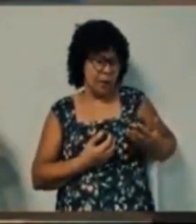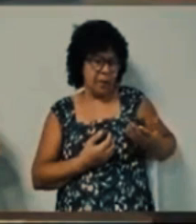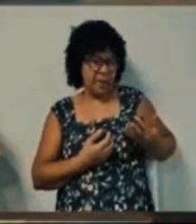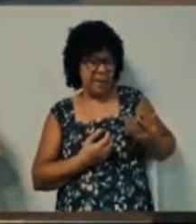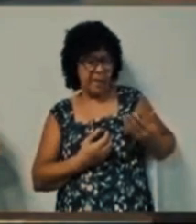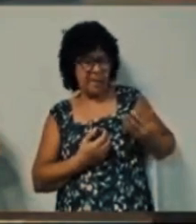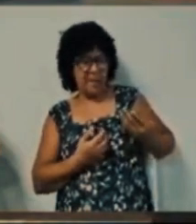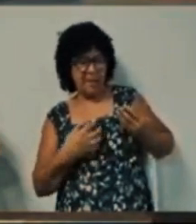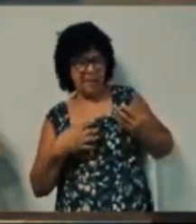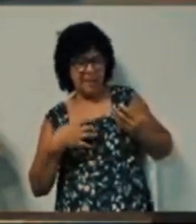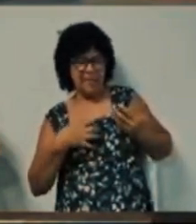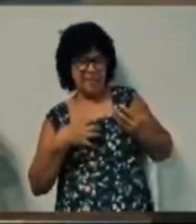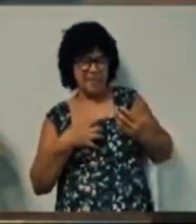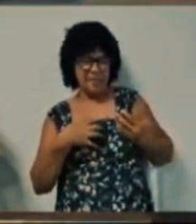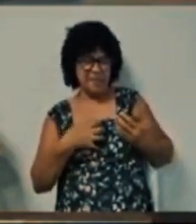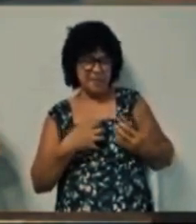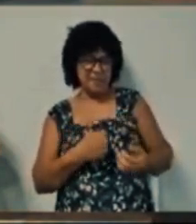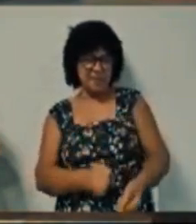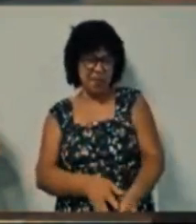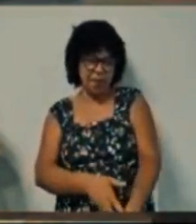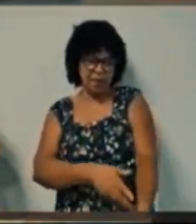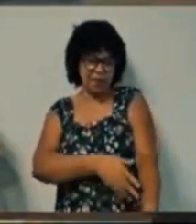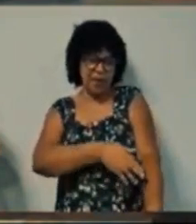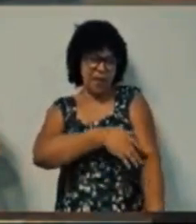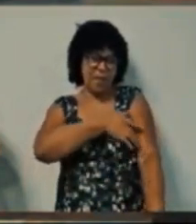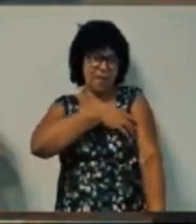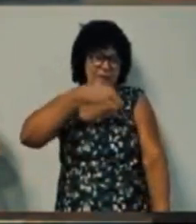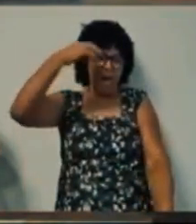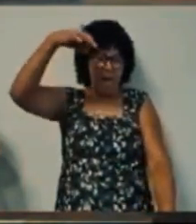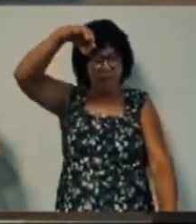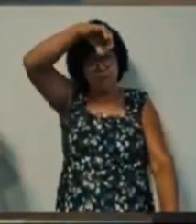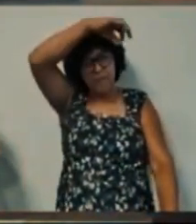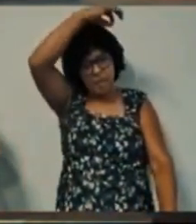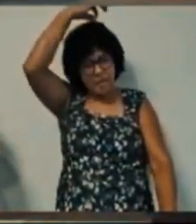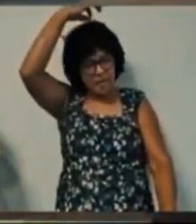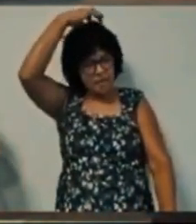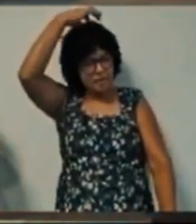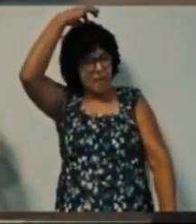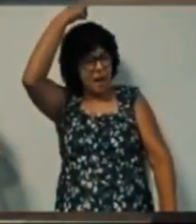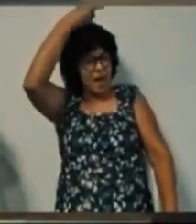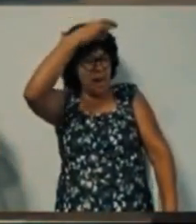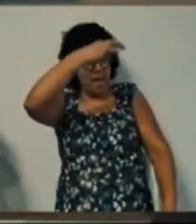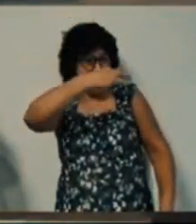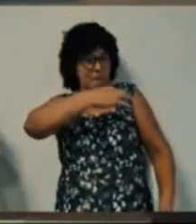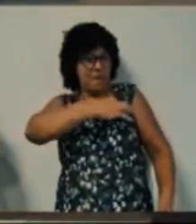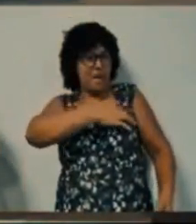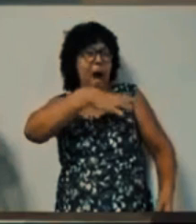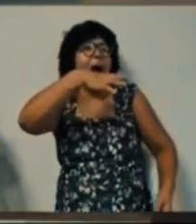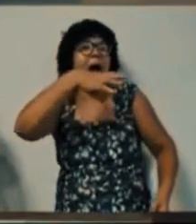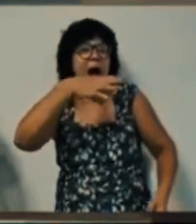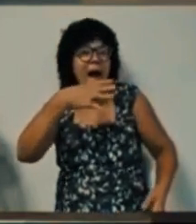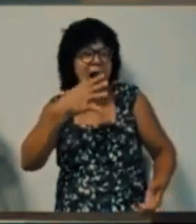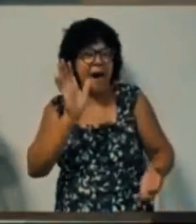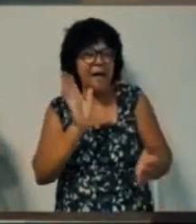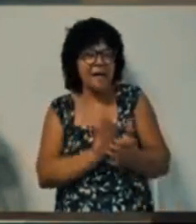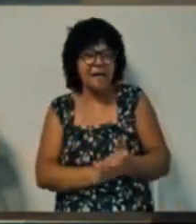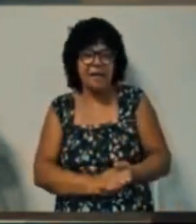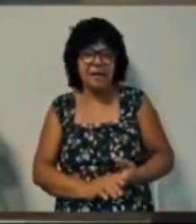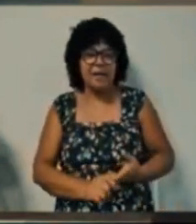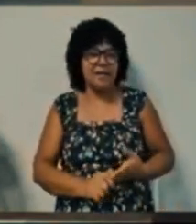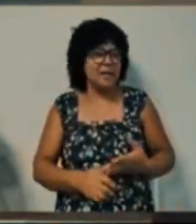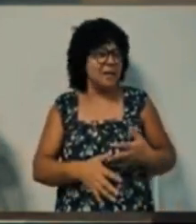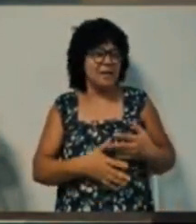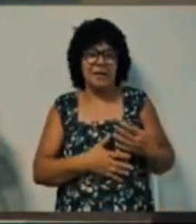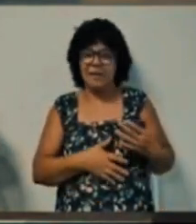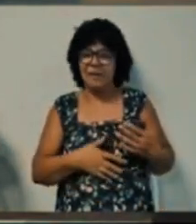coração explodindo. O Espírito Santo passou a habitar em mim, e eu estou indo como uma tocha